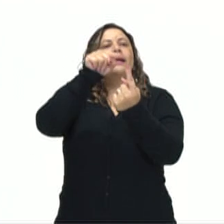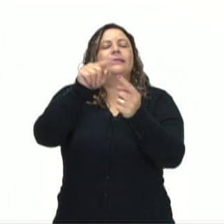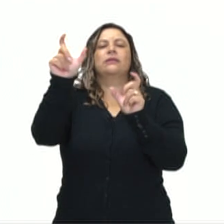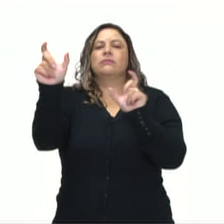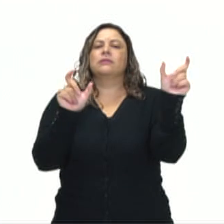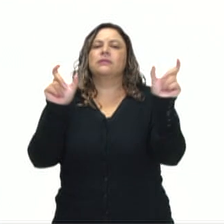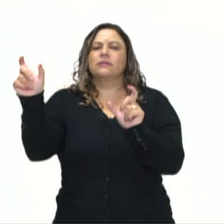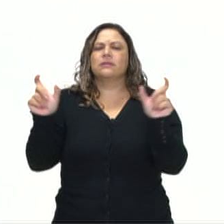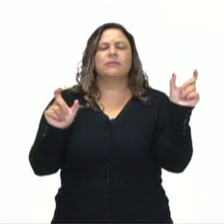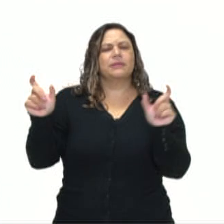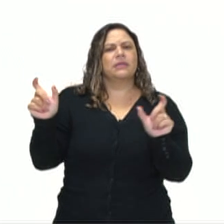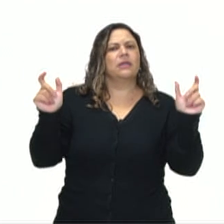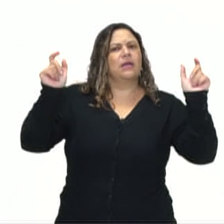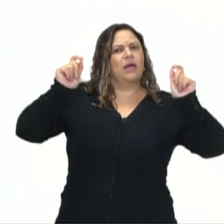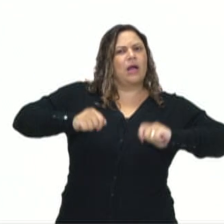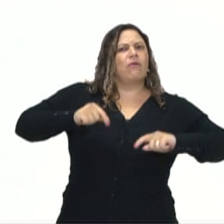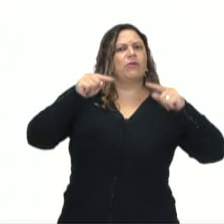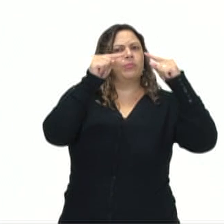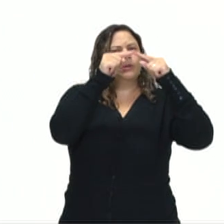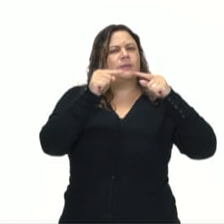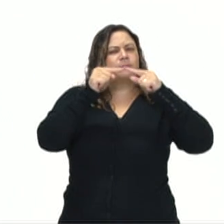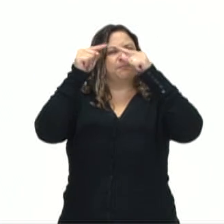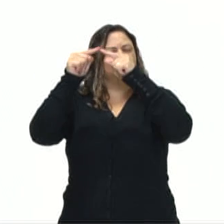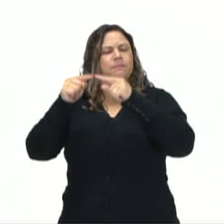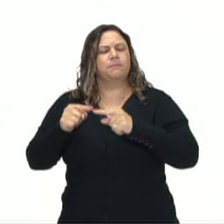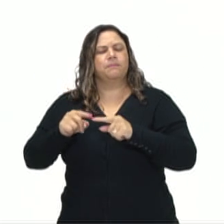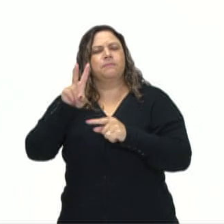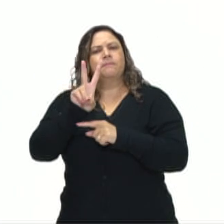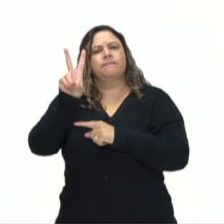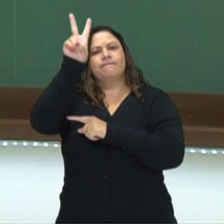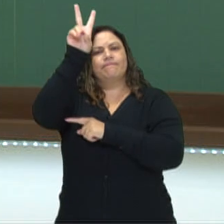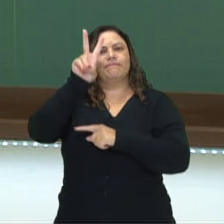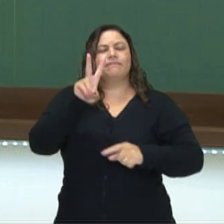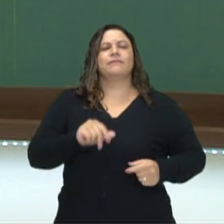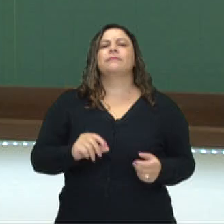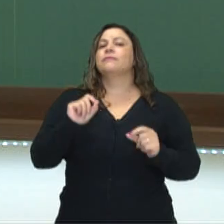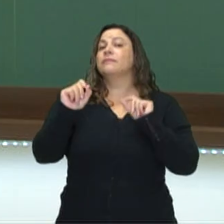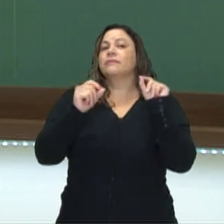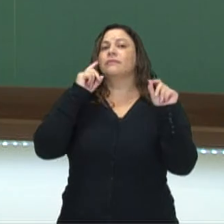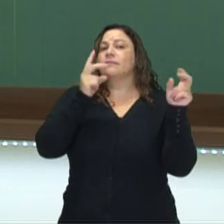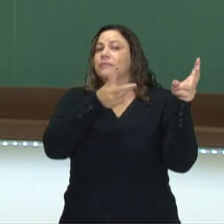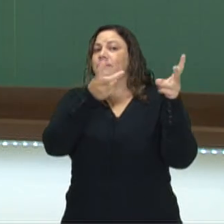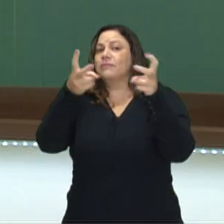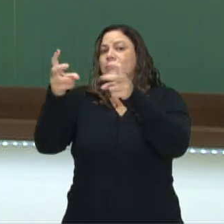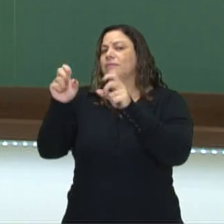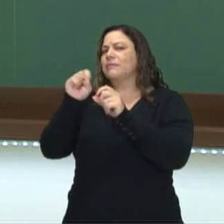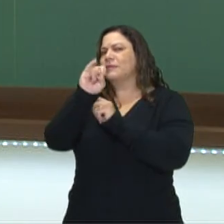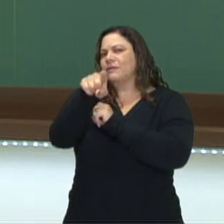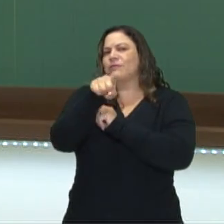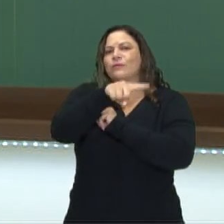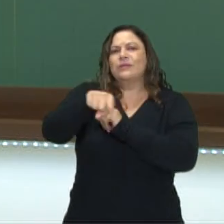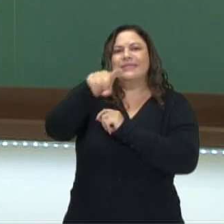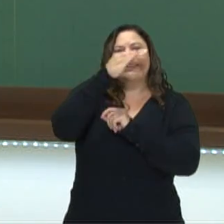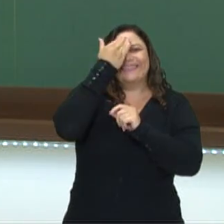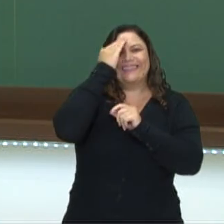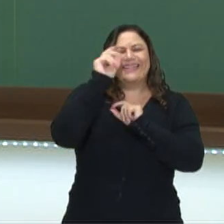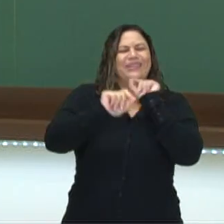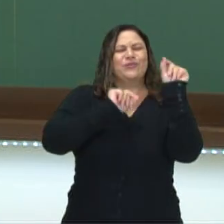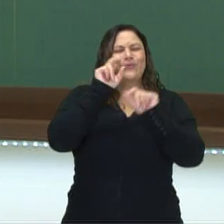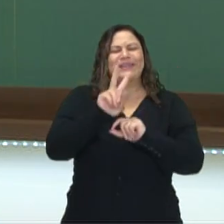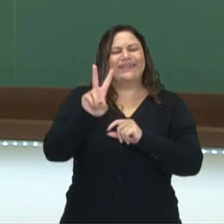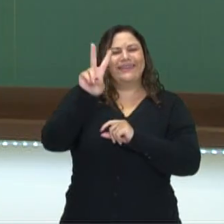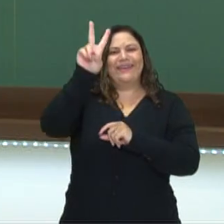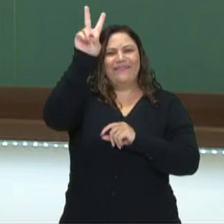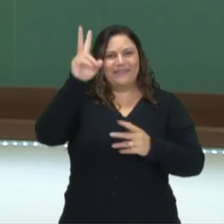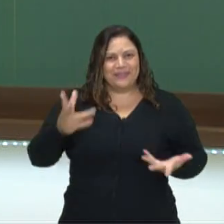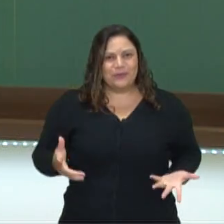abaixo podem ser identificadas como virtudes. Então, vamos ver aqui se vocês entendem o que é